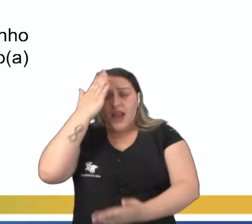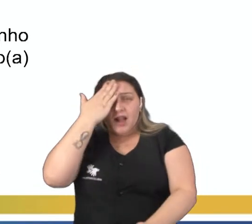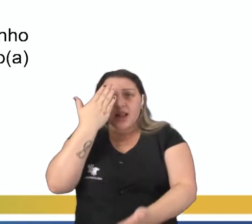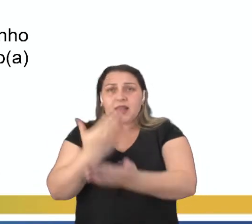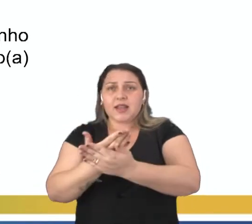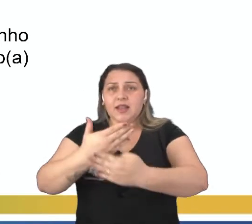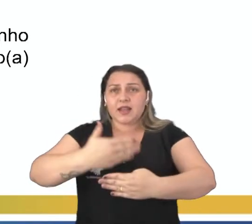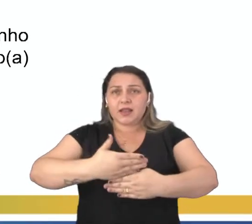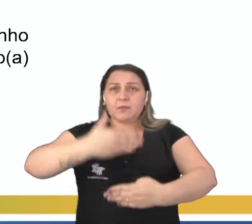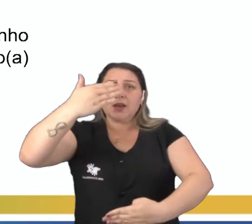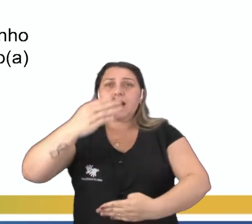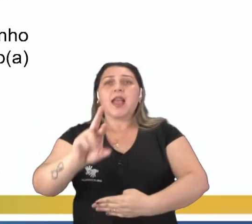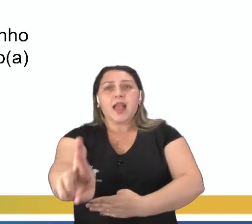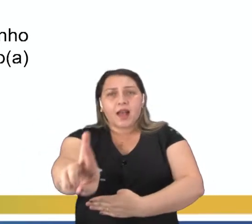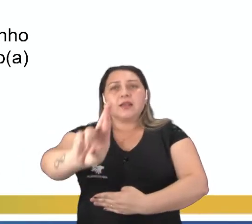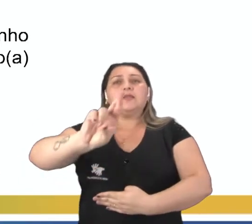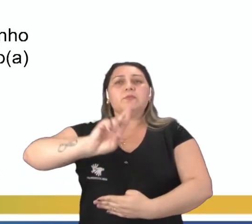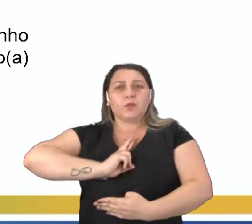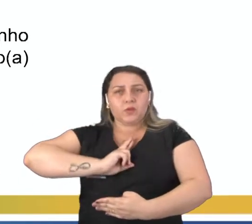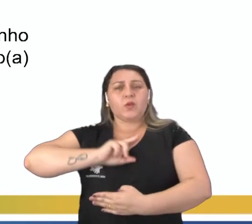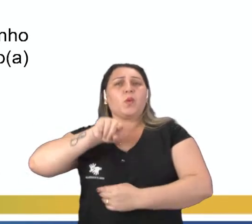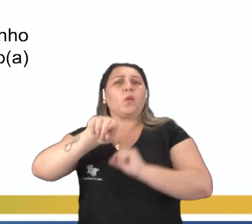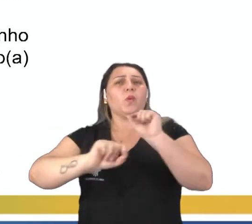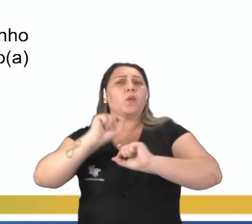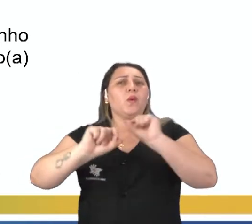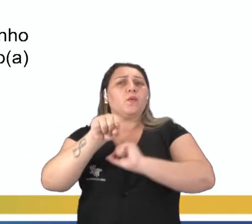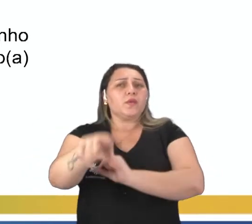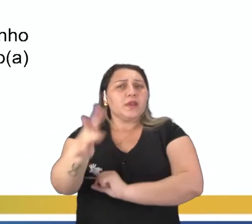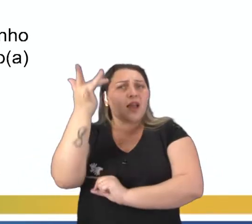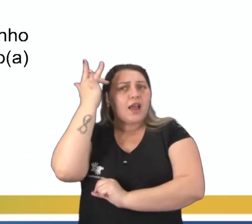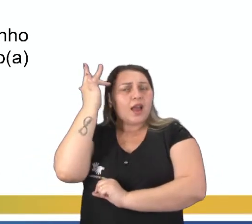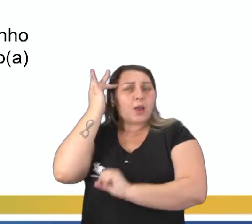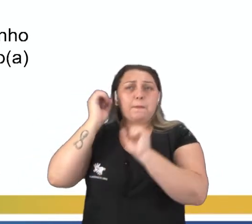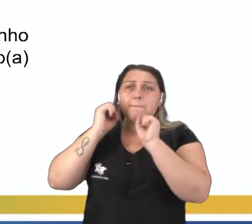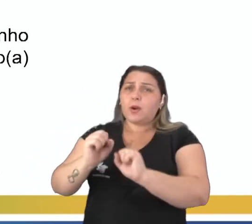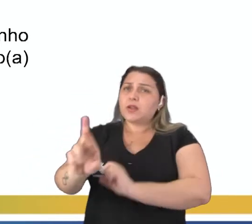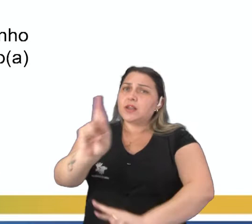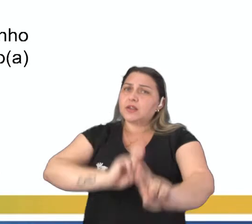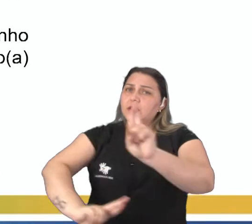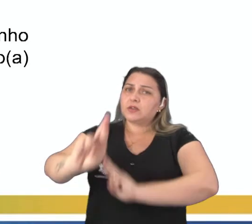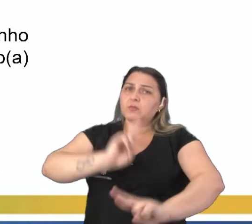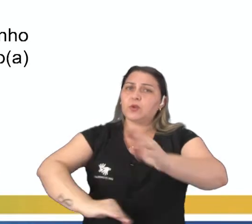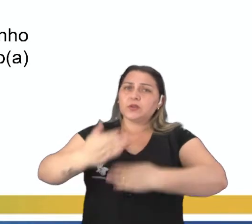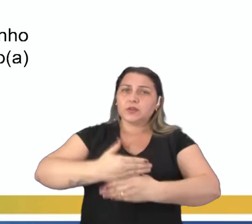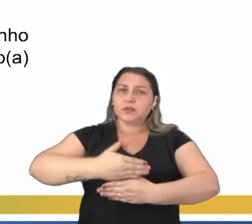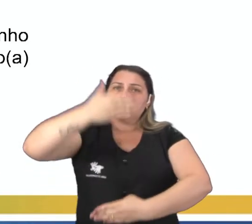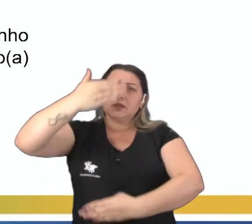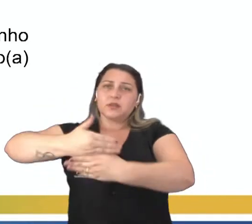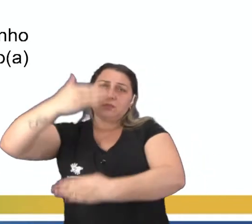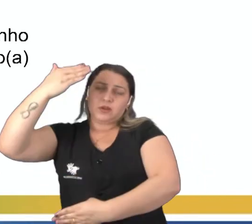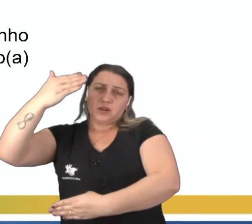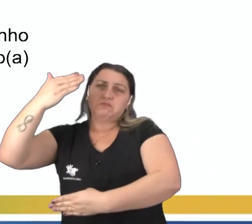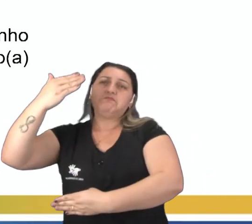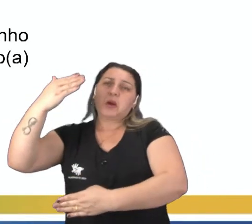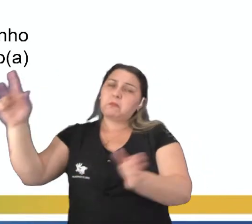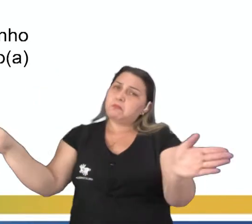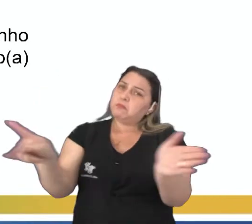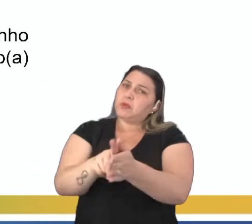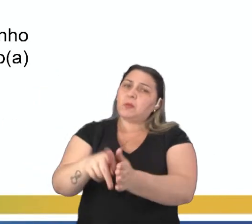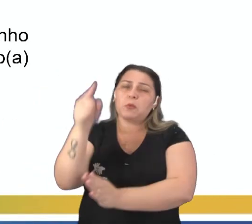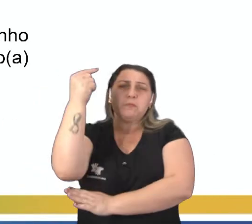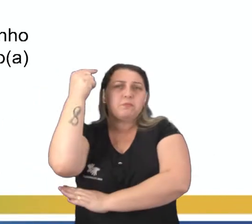paredes ou a respondem. O que você acha que podem ser as respostas das paredes? Talvez seja o